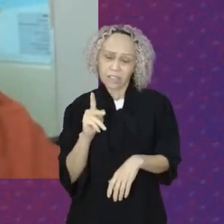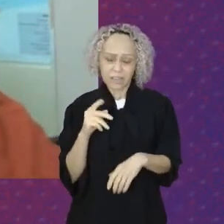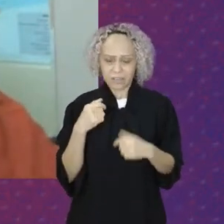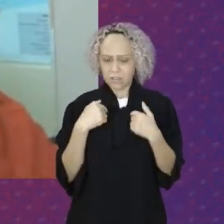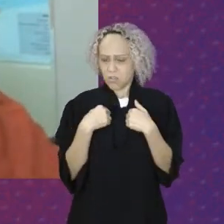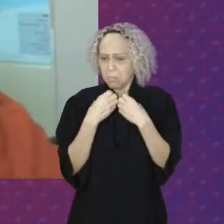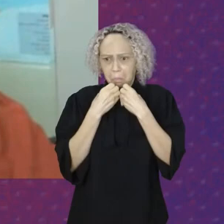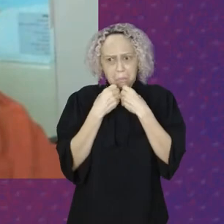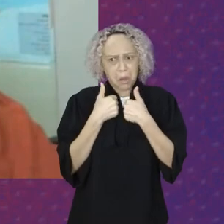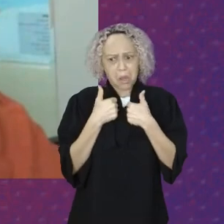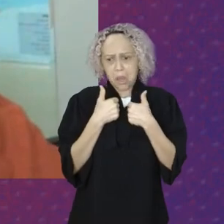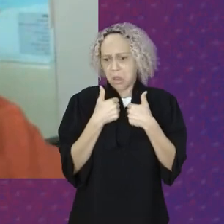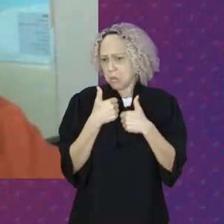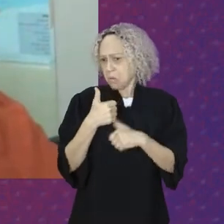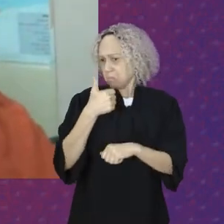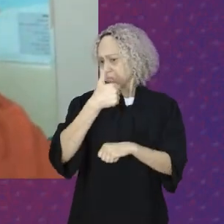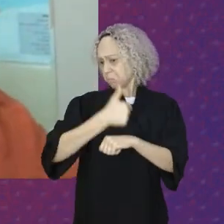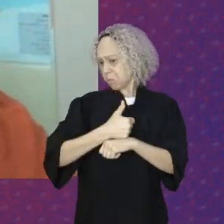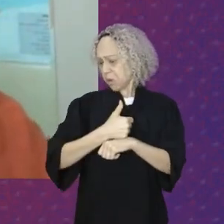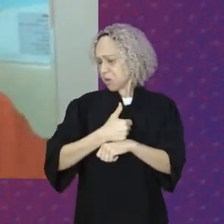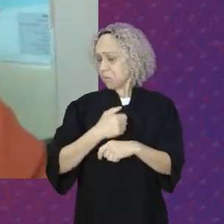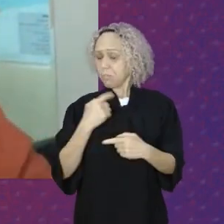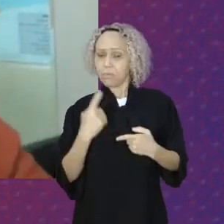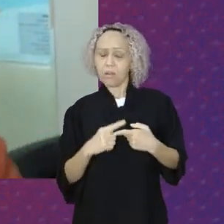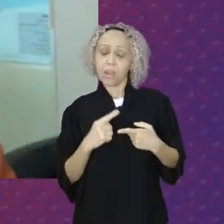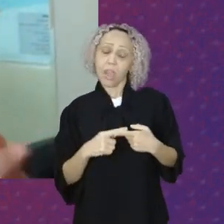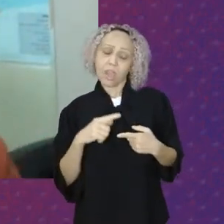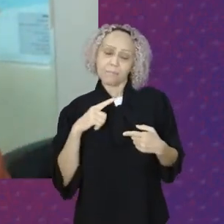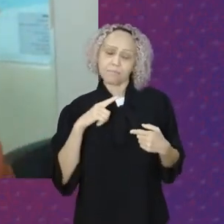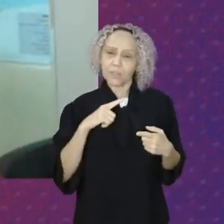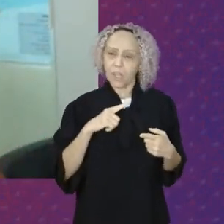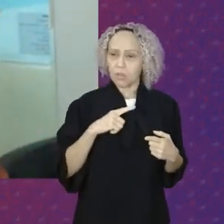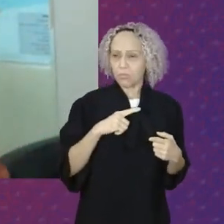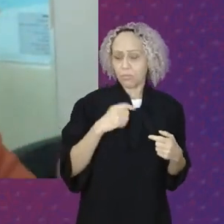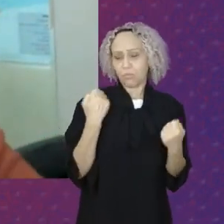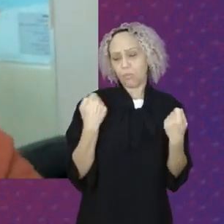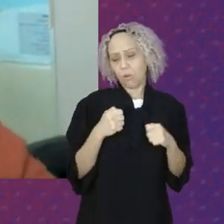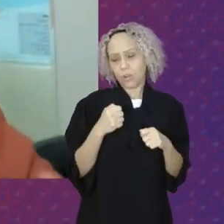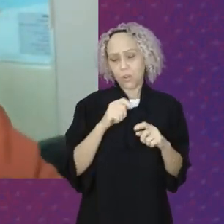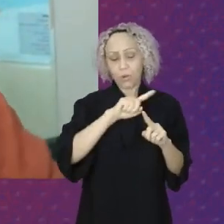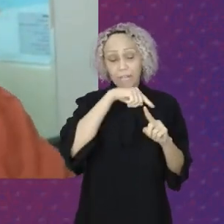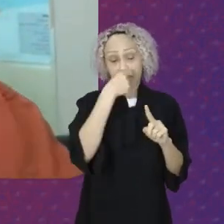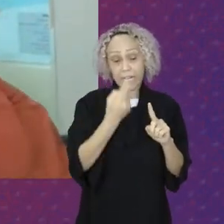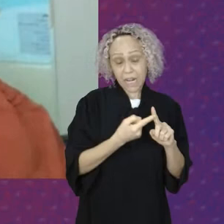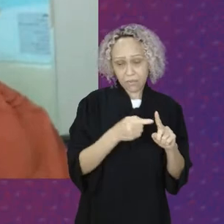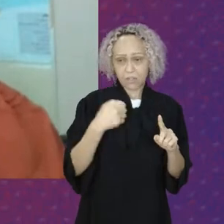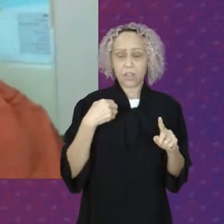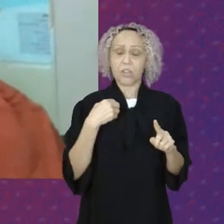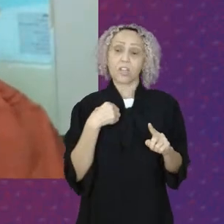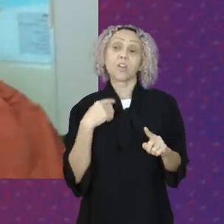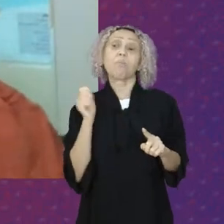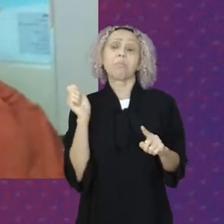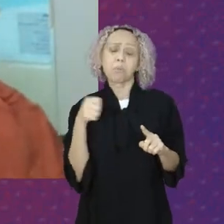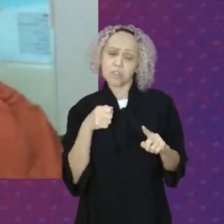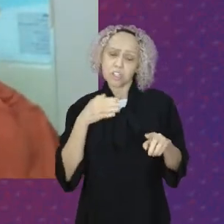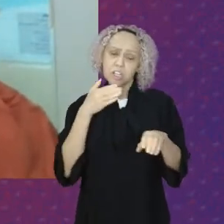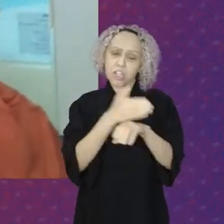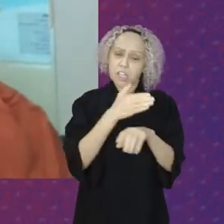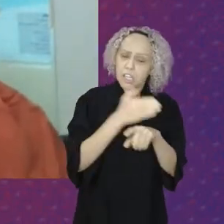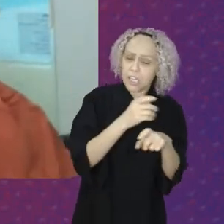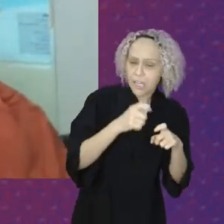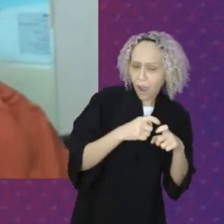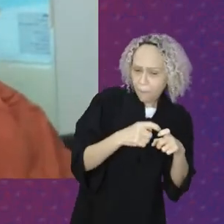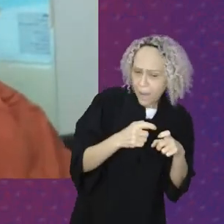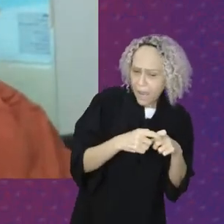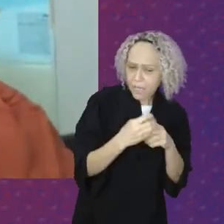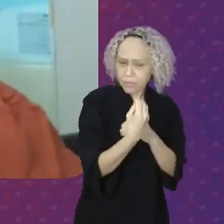realidade de todas as mulheres. E eu quero hoje, estou lutando para isso, que as mulheres que tiveram, que têm